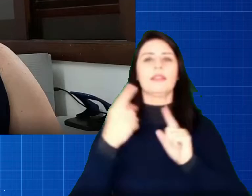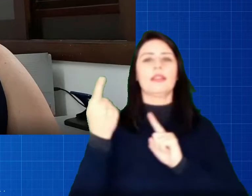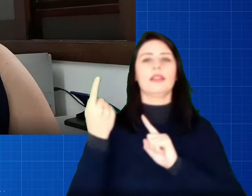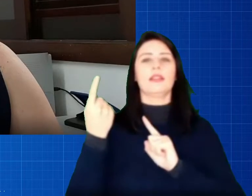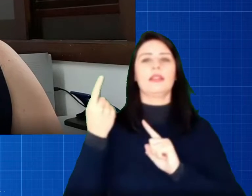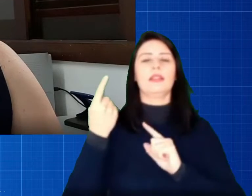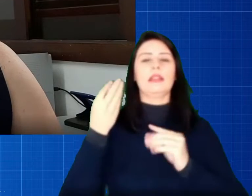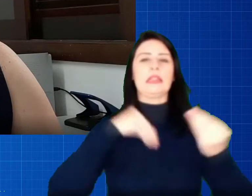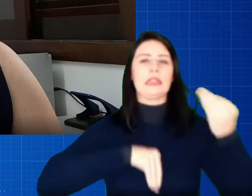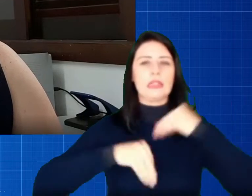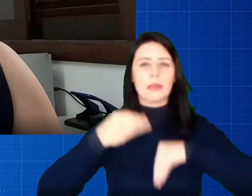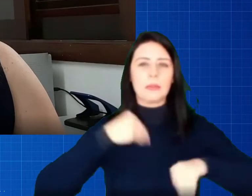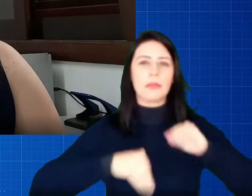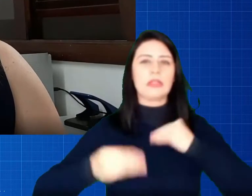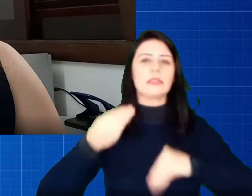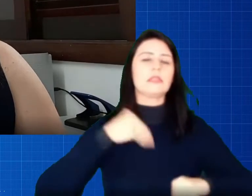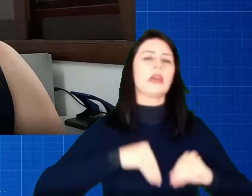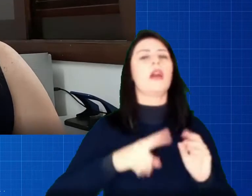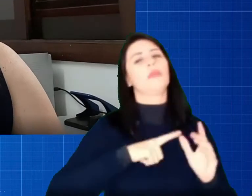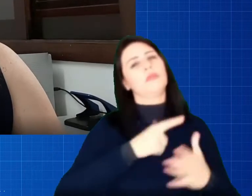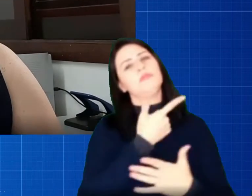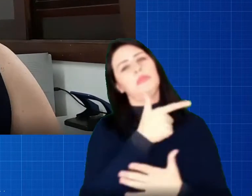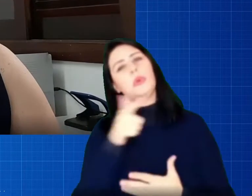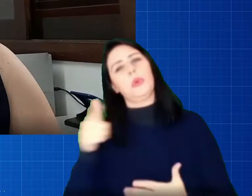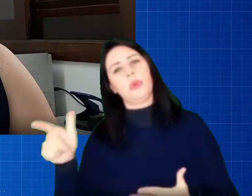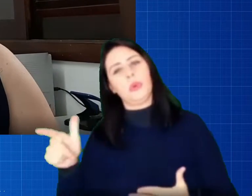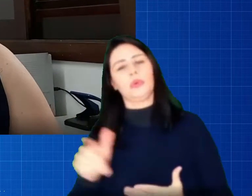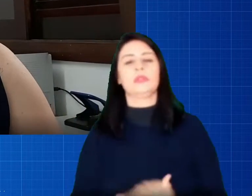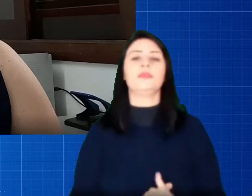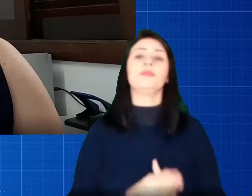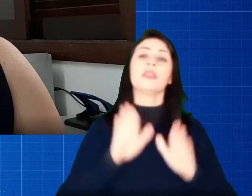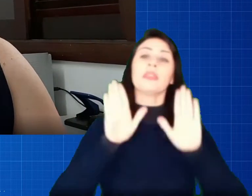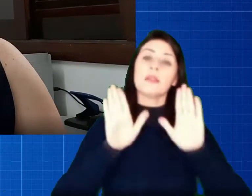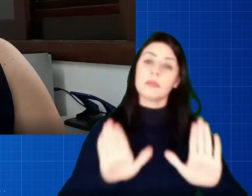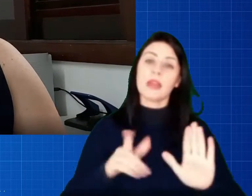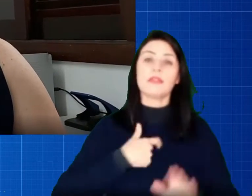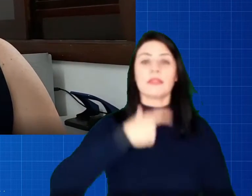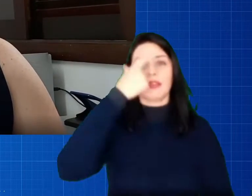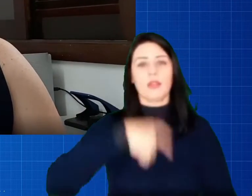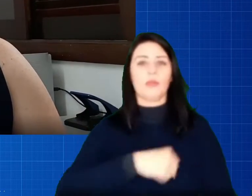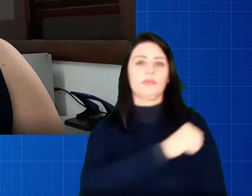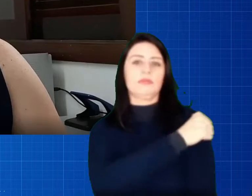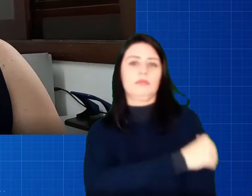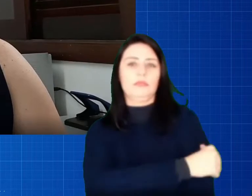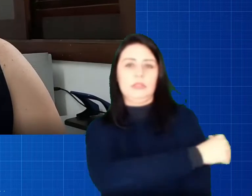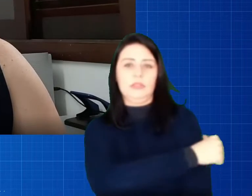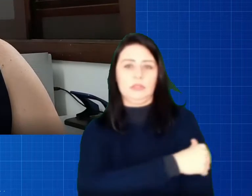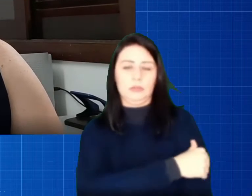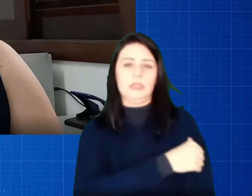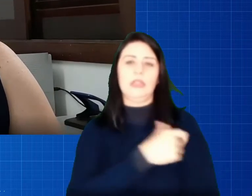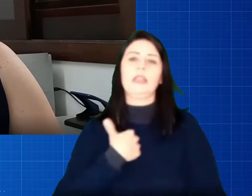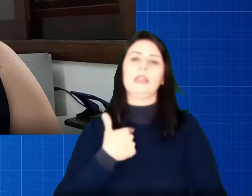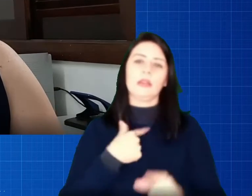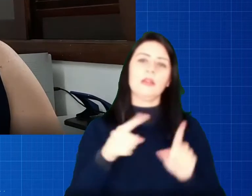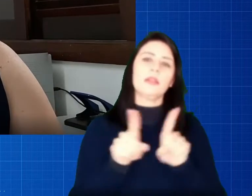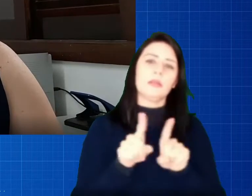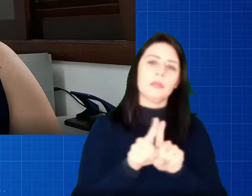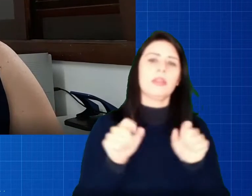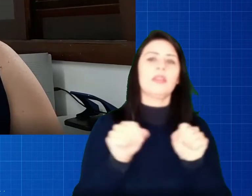depressão, entre outras questões. Mas eu, como enfermeira,